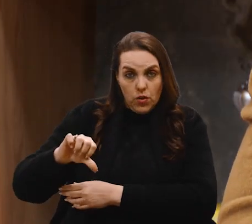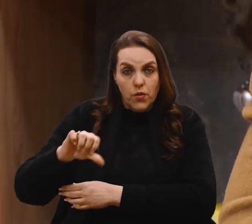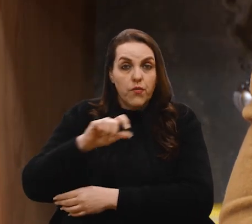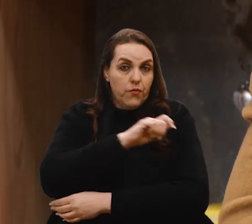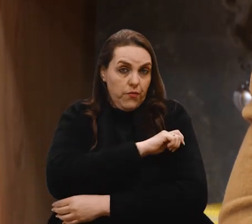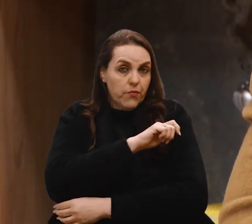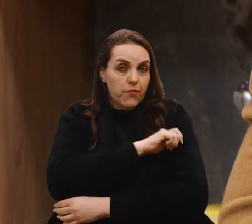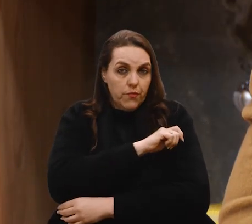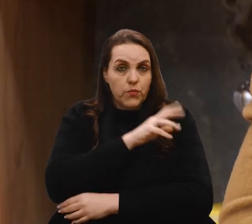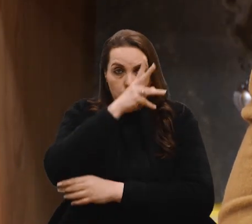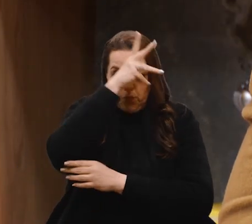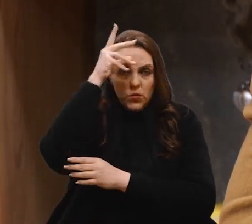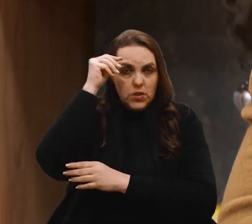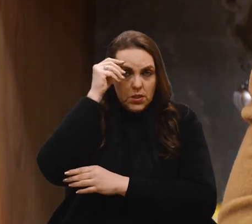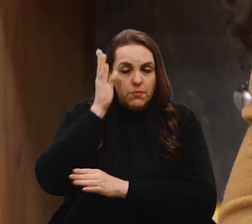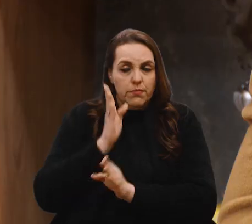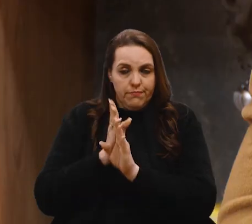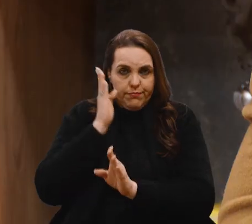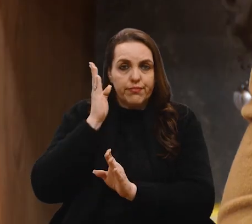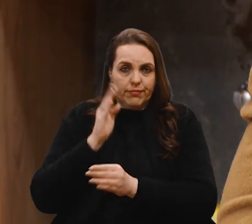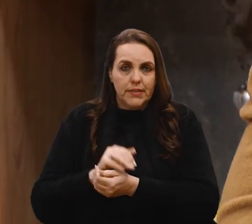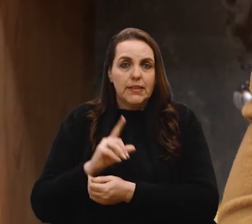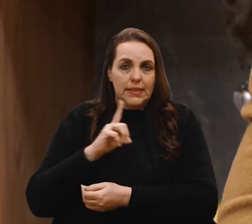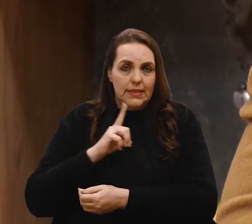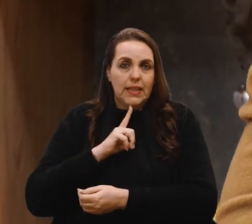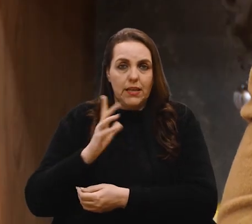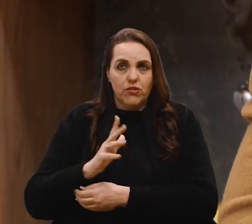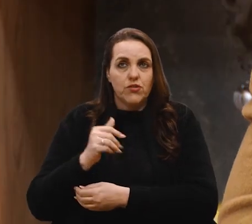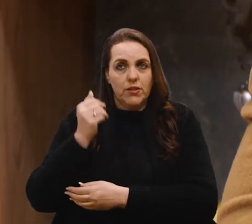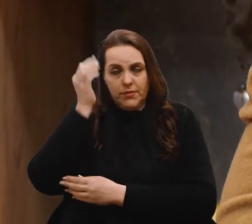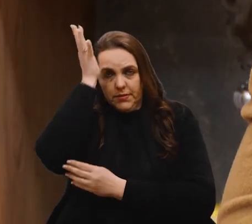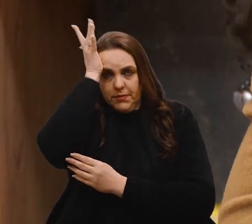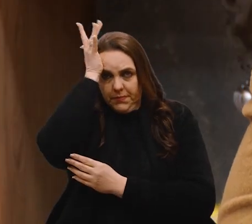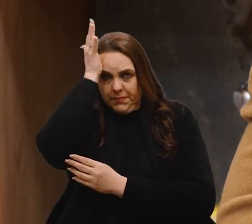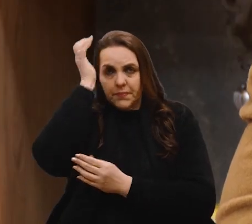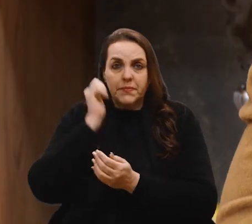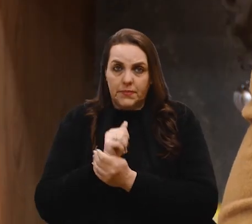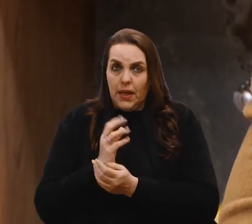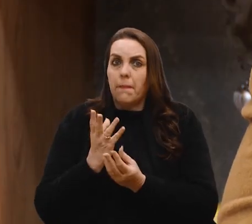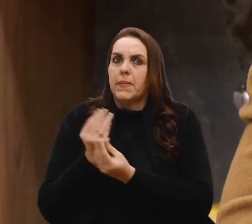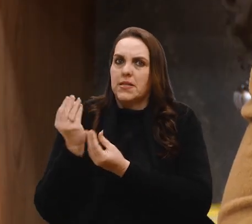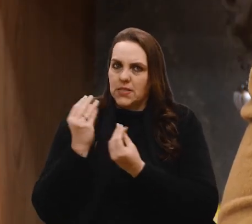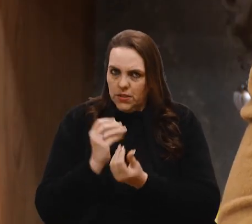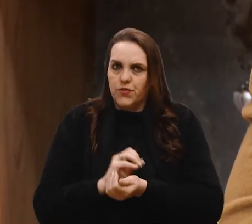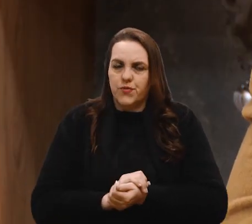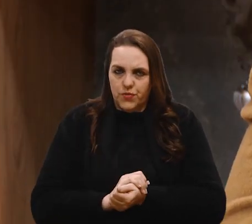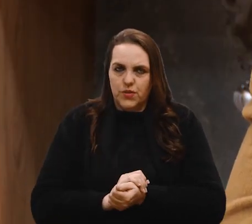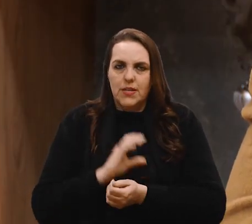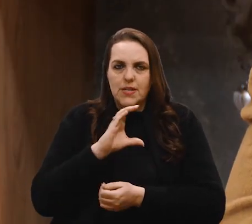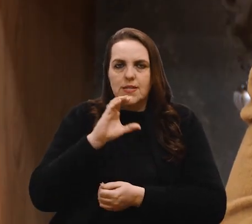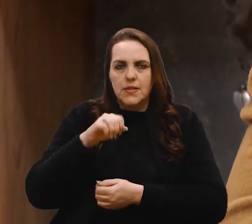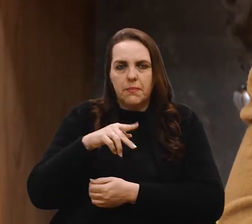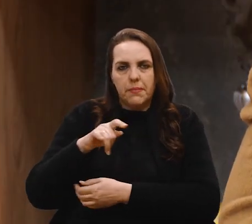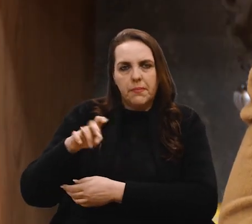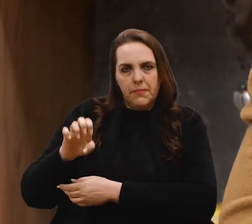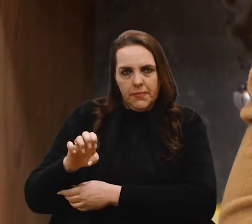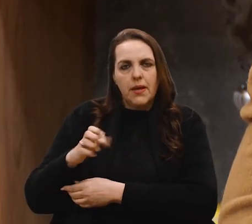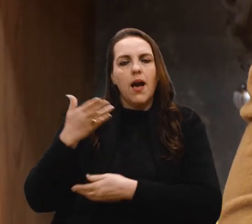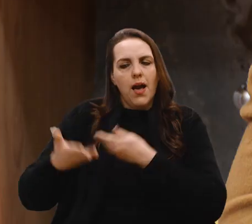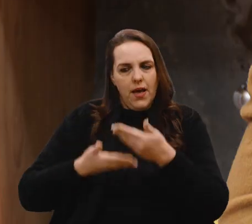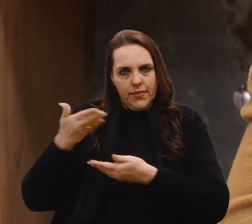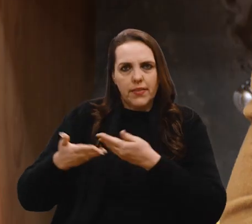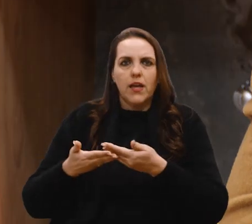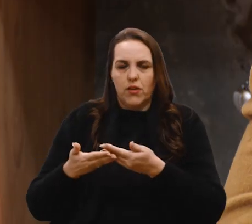rede municipal identificados com altas habilidades, né? Então, bastante, né? E o CEMAP atende grande porcentagem desse